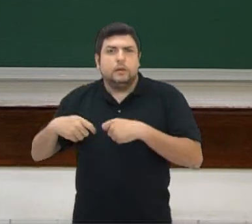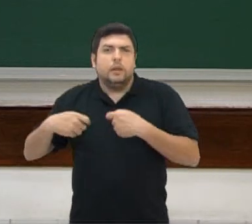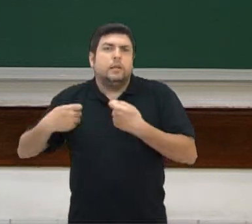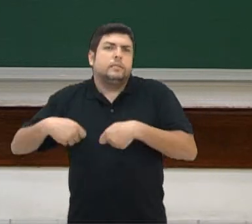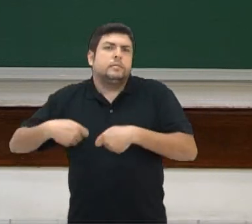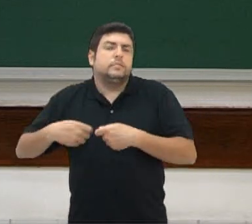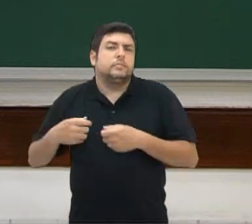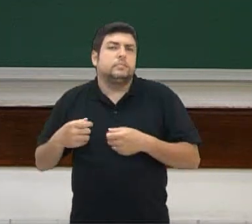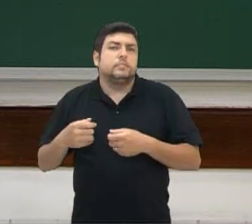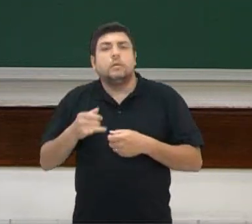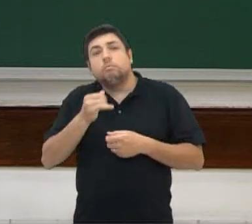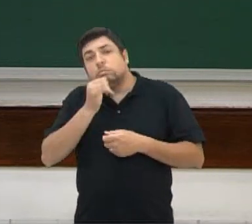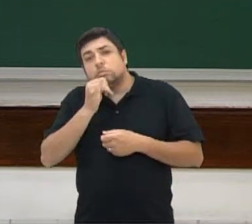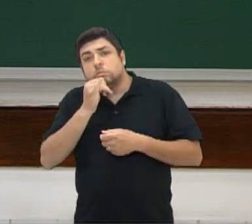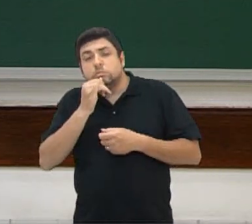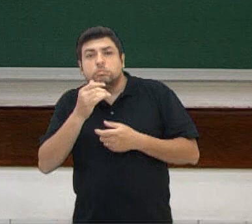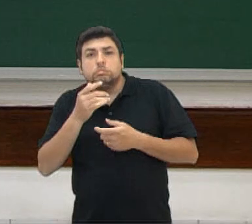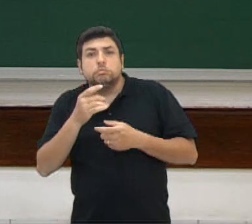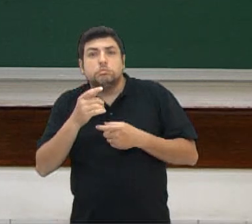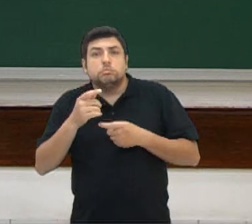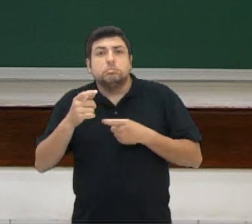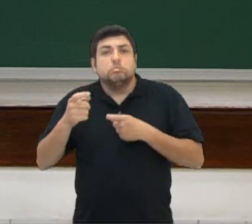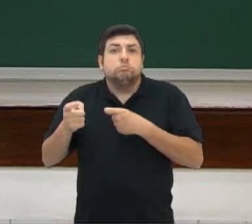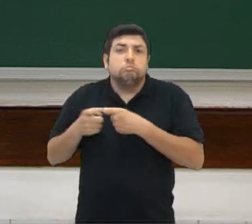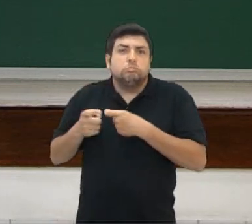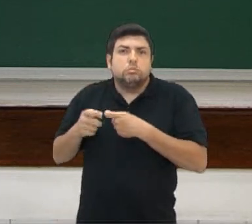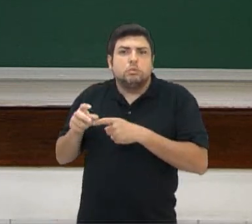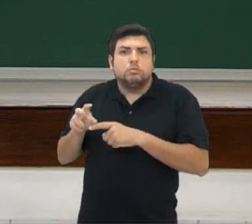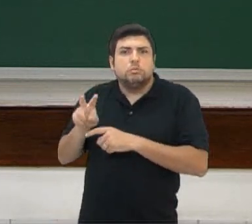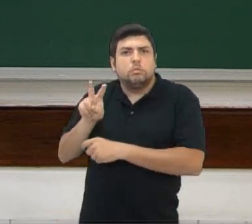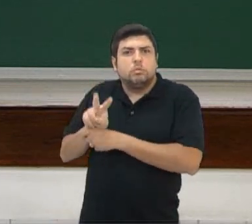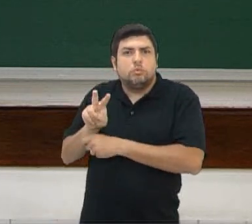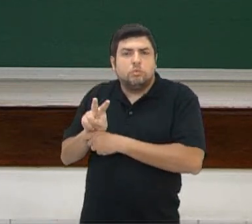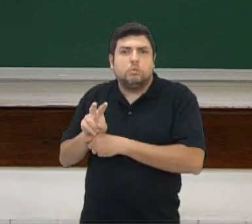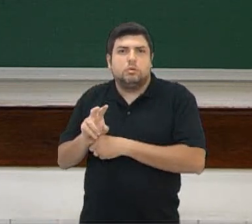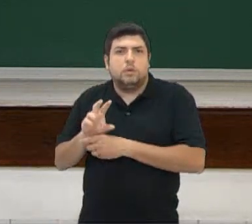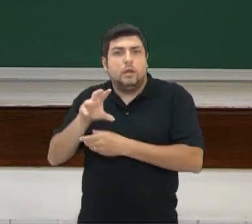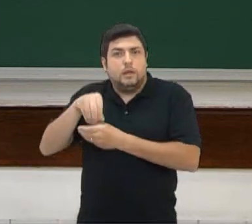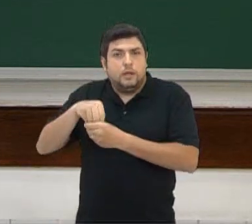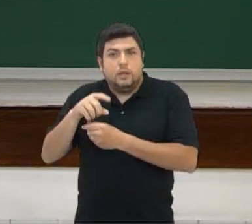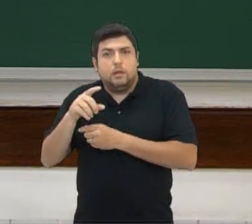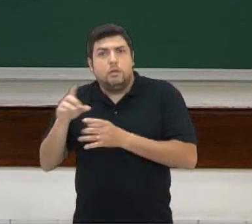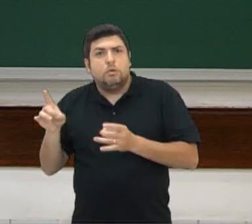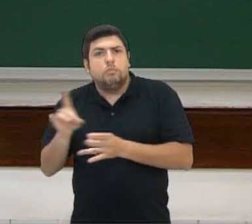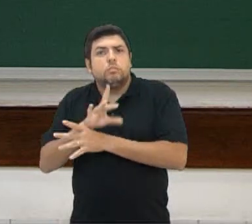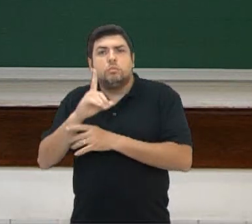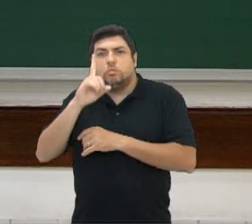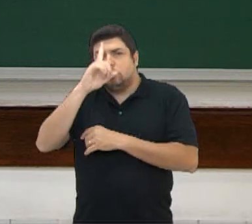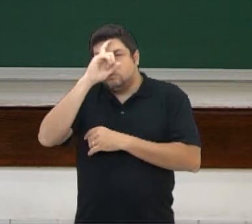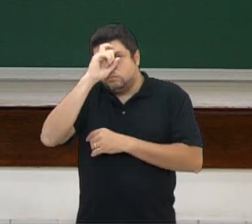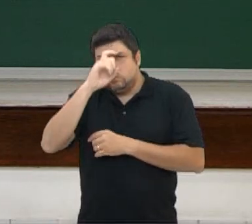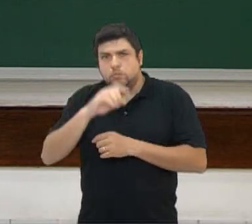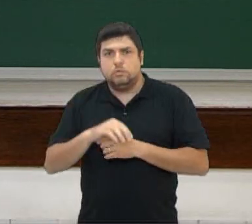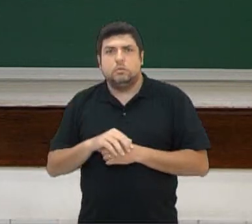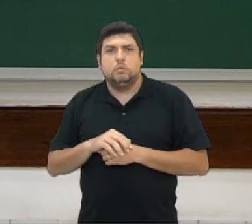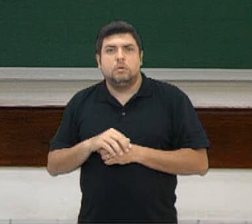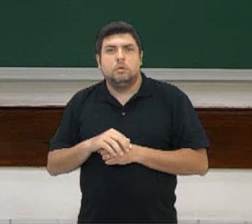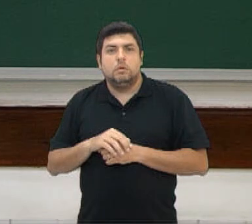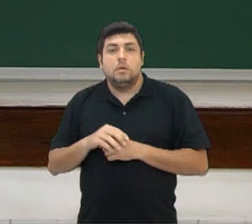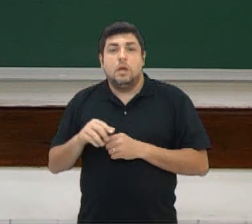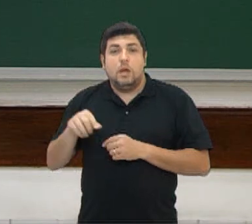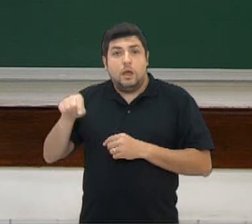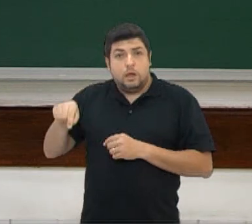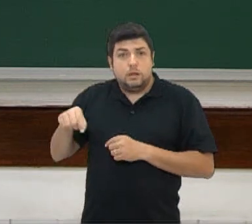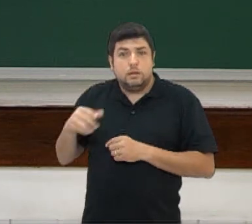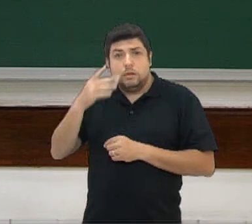às vezes, de questão de saúde, ela tem que ter as questões hospitalares dentro. A pessoa, muitas vezes, ela quer